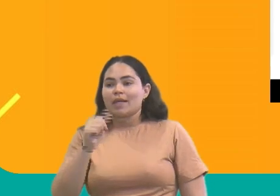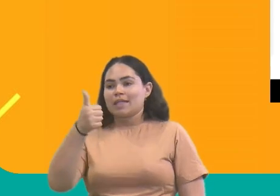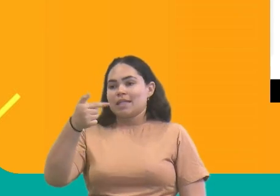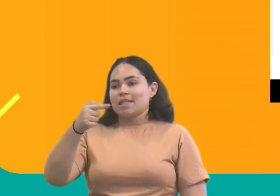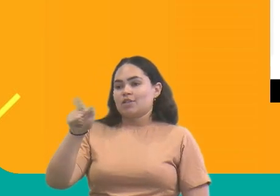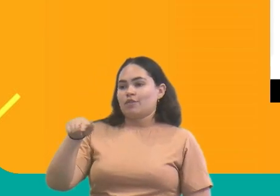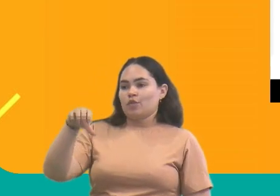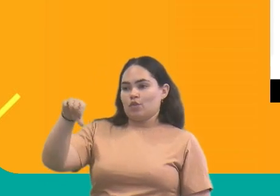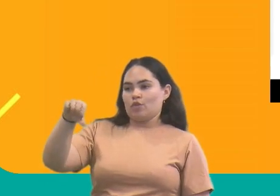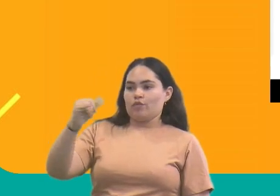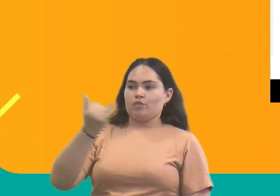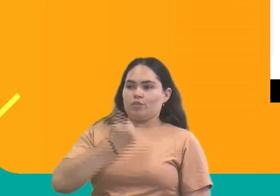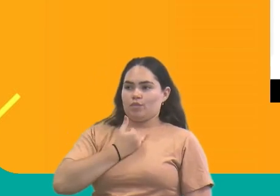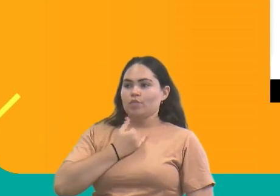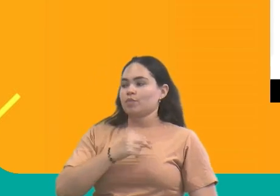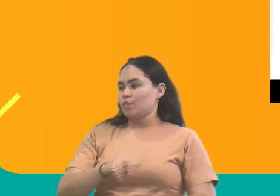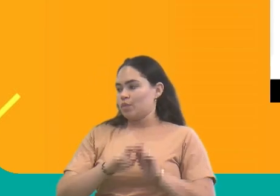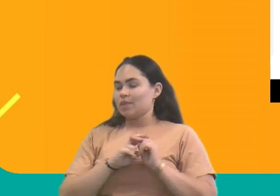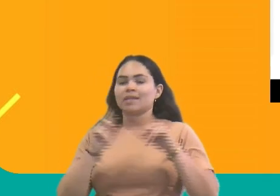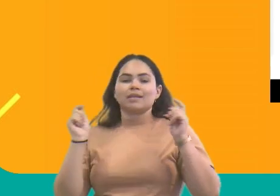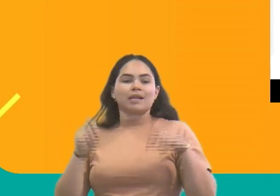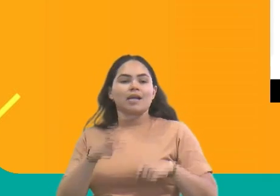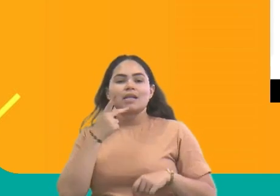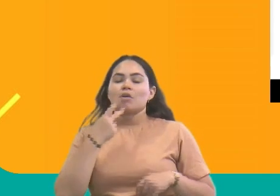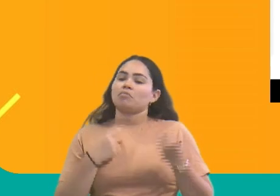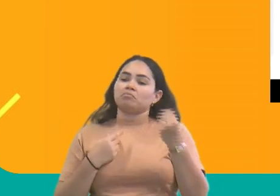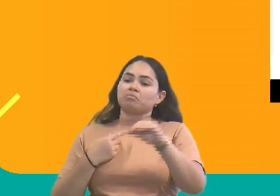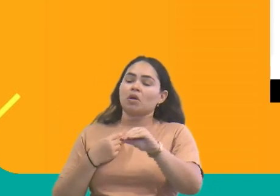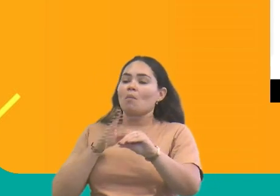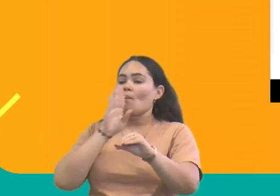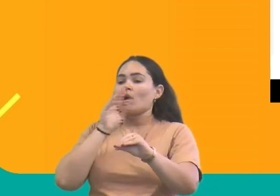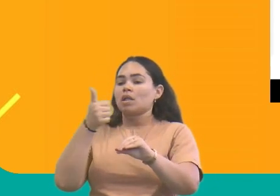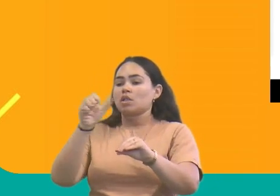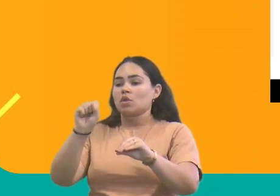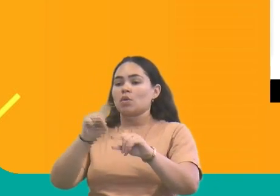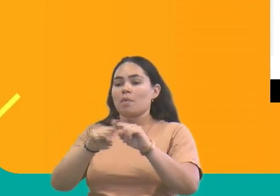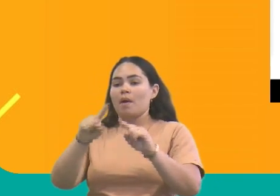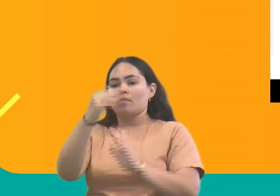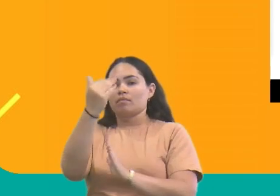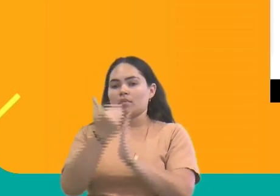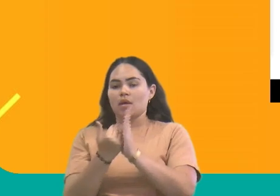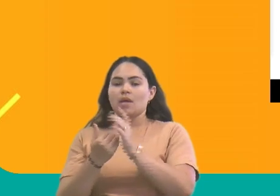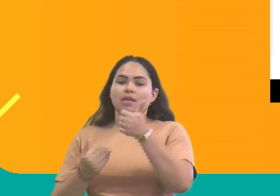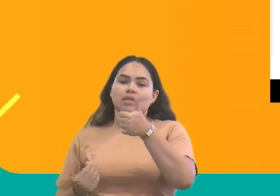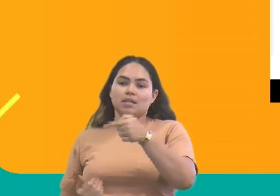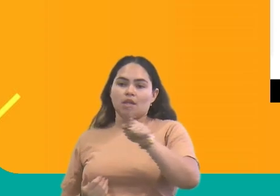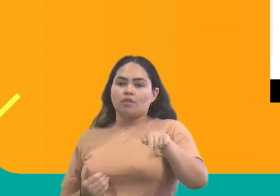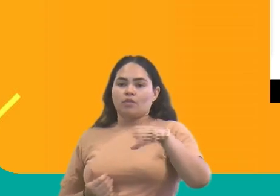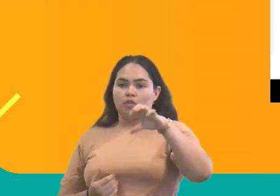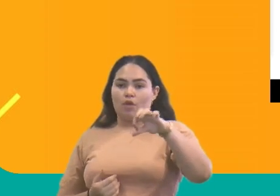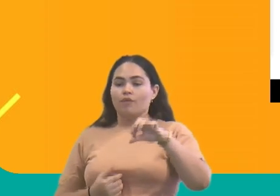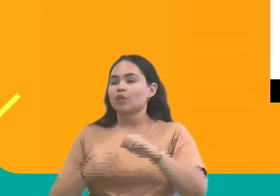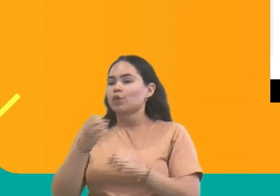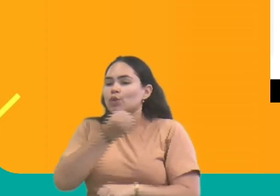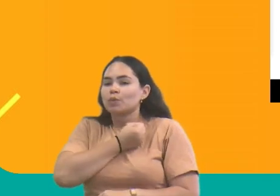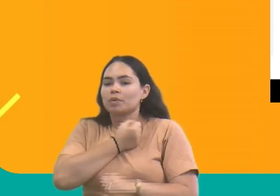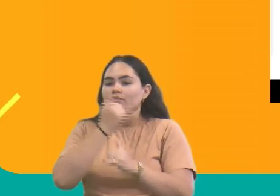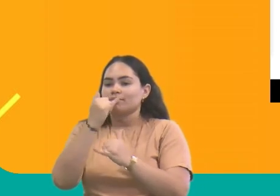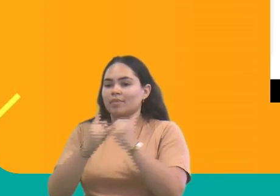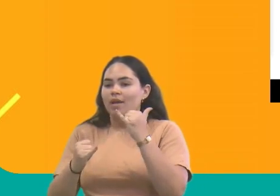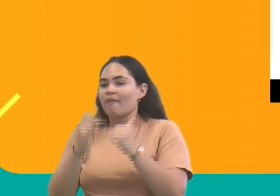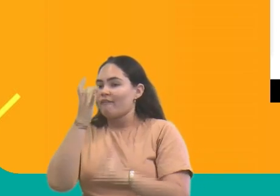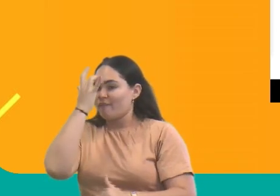17,9. Assim como ele poderia ter colocado só 18, ok? Então, números próximos, contas